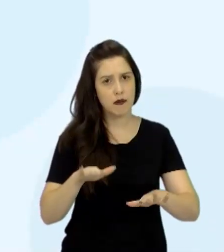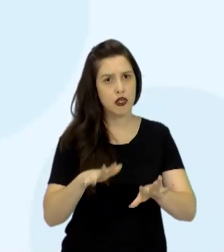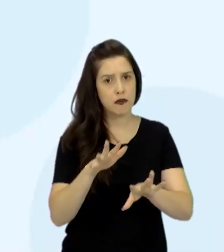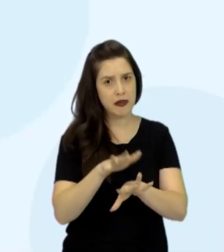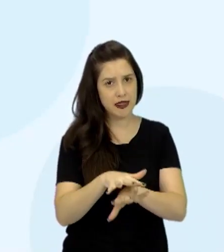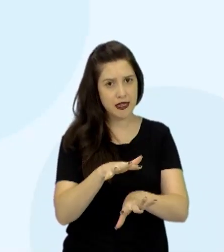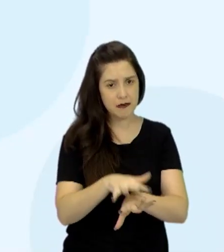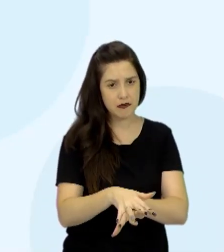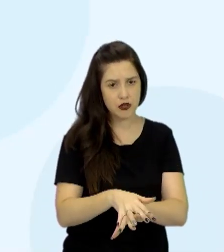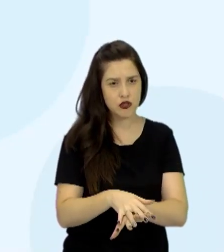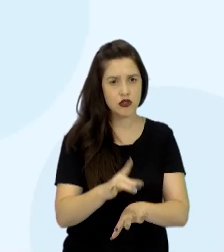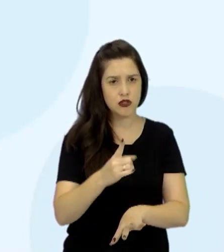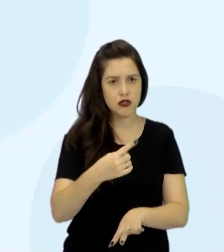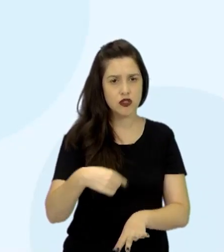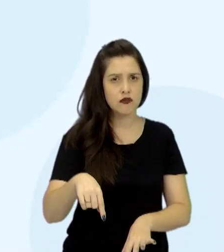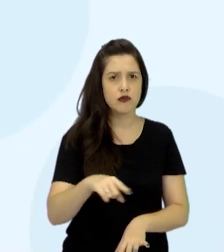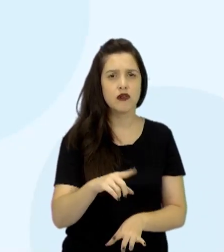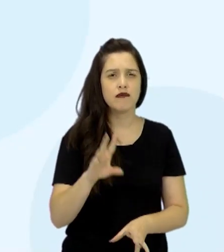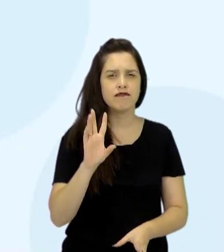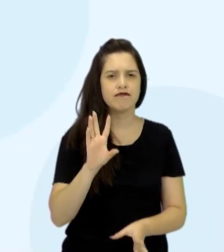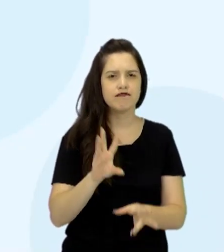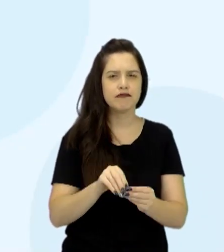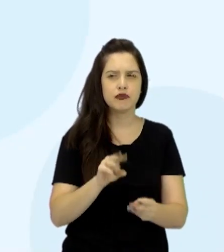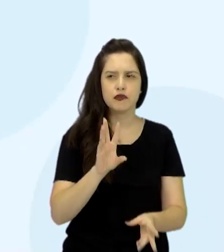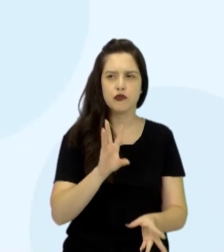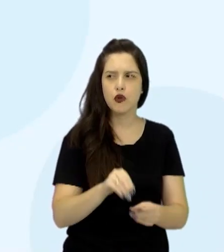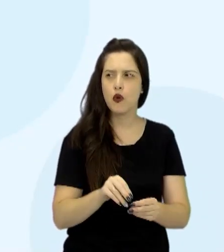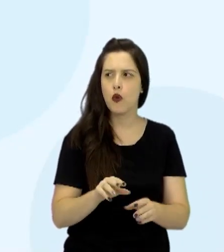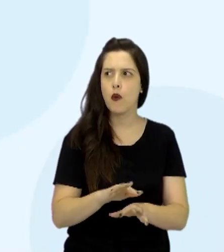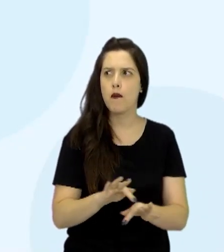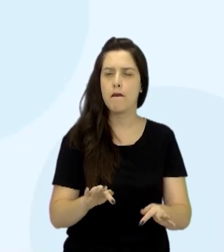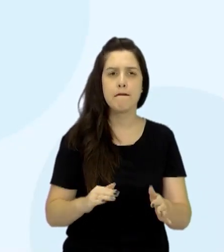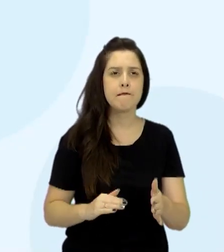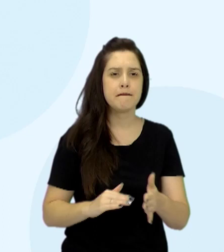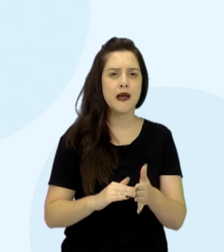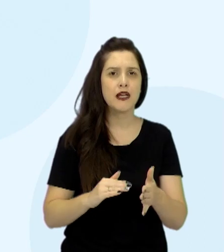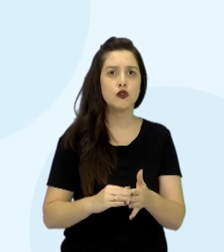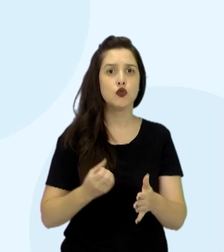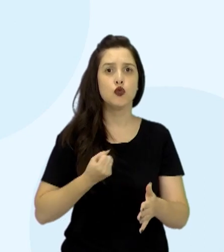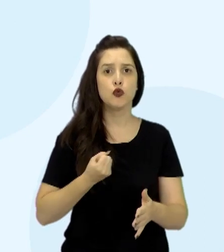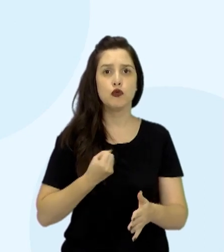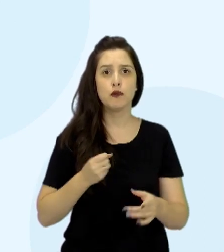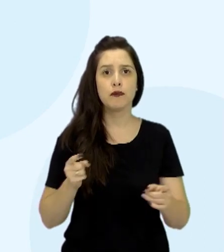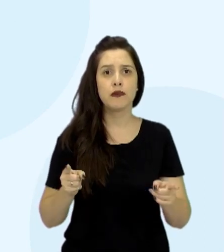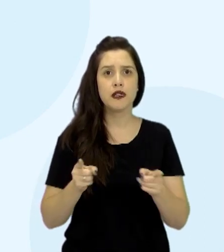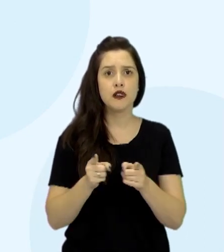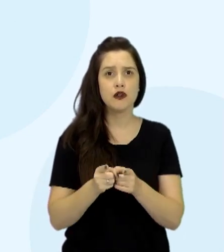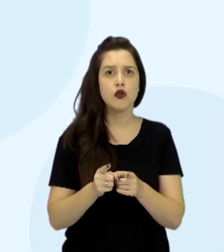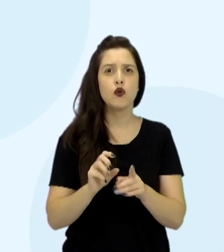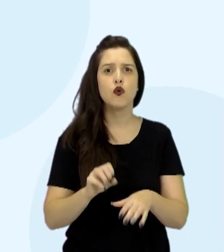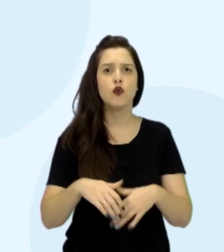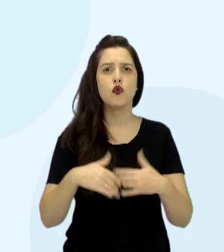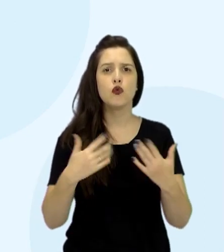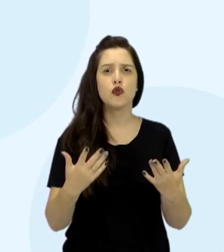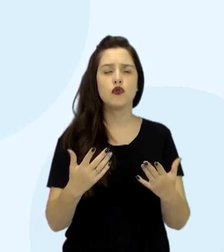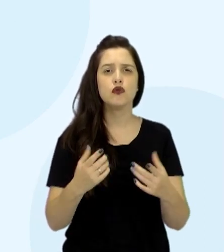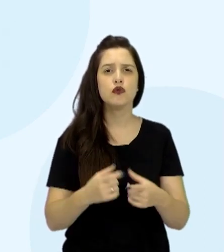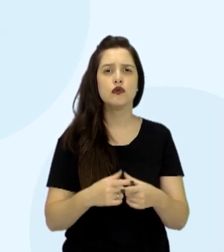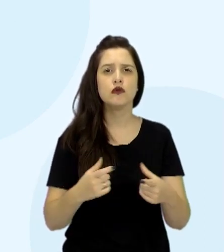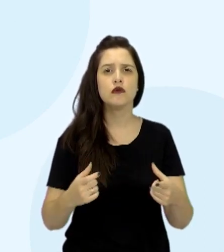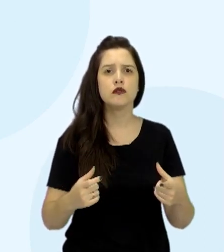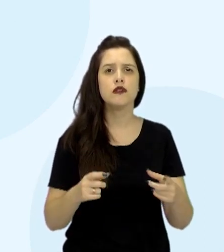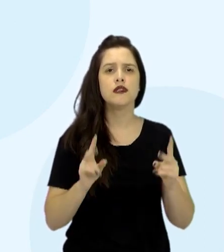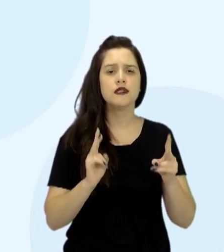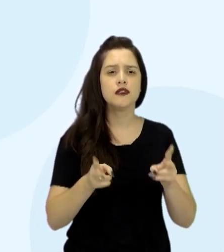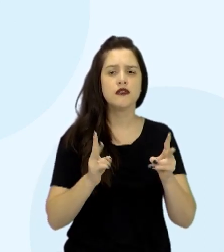matemática, nós simplificamos o máximo para trabalhar com números pequenos. E como o 6 e o 4 são números pares, eu sei que dá